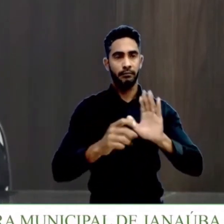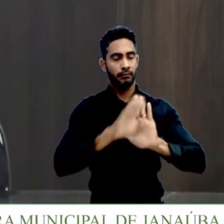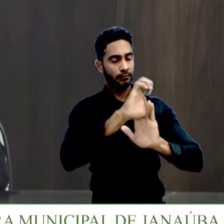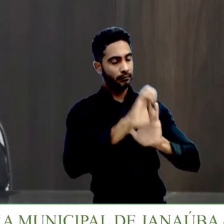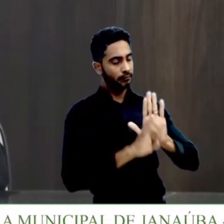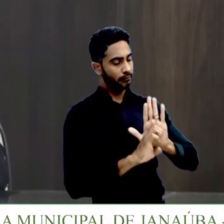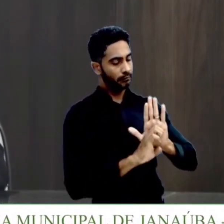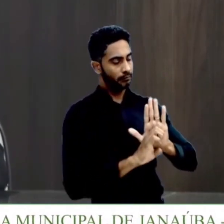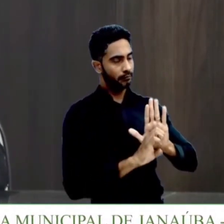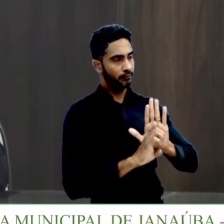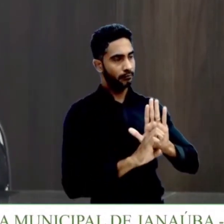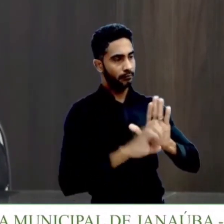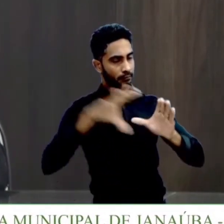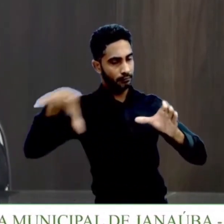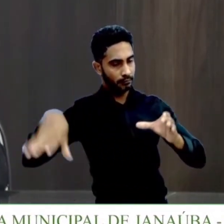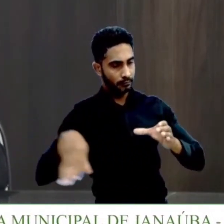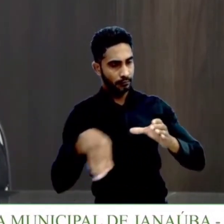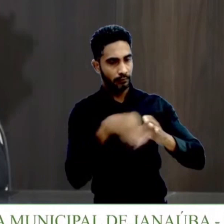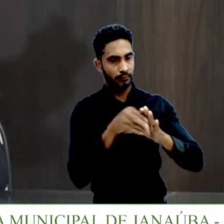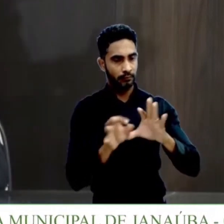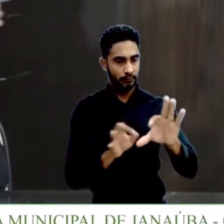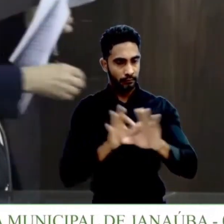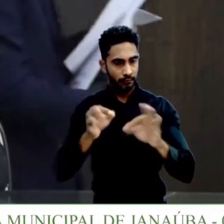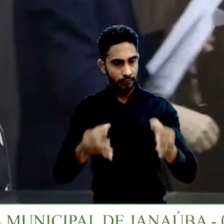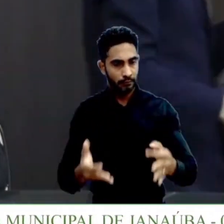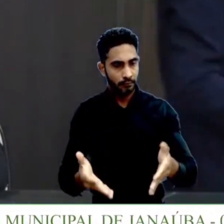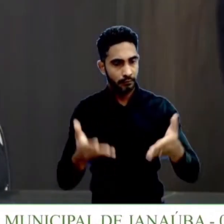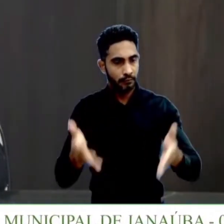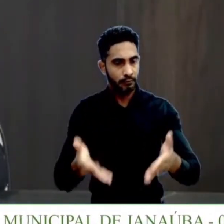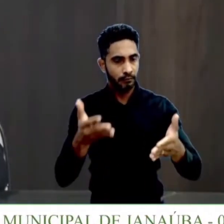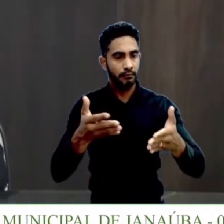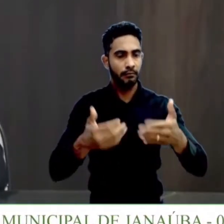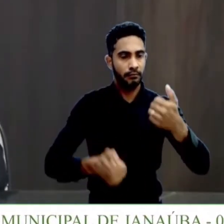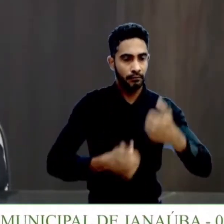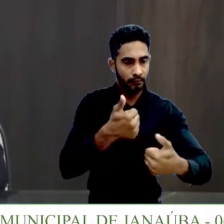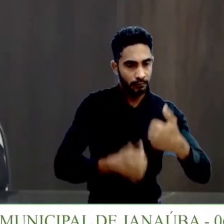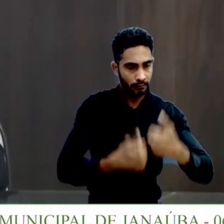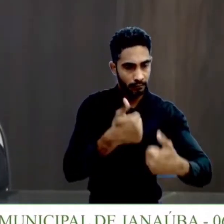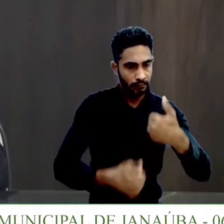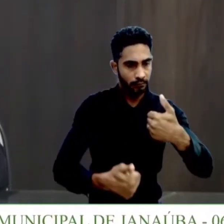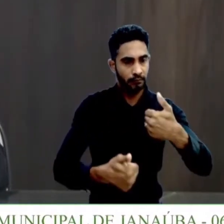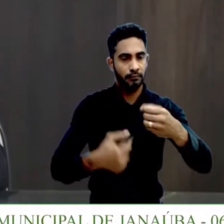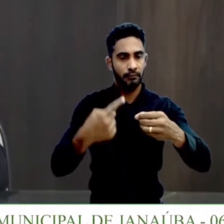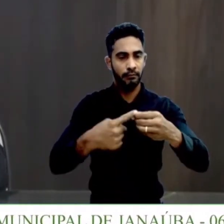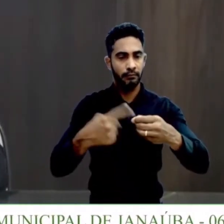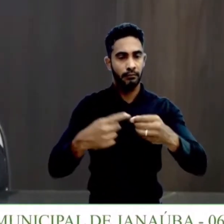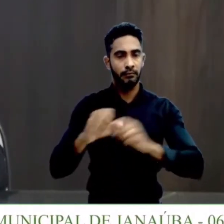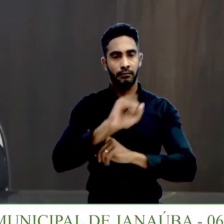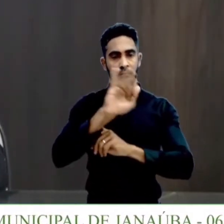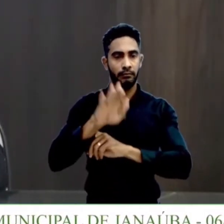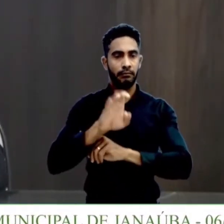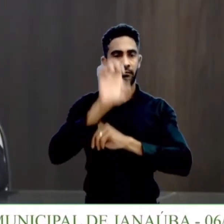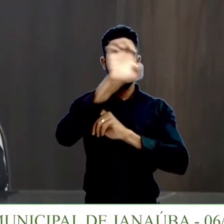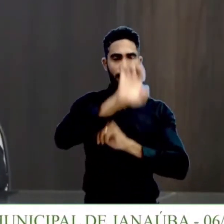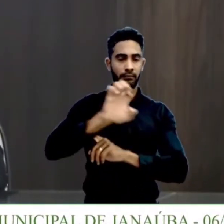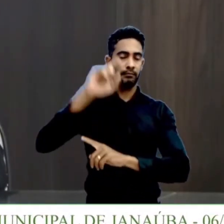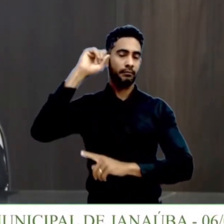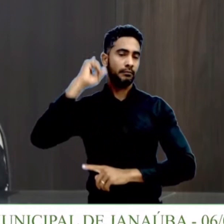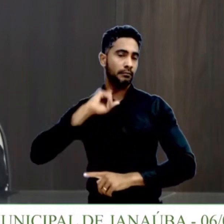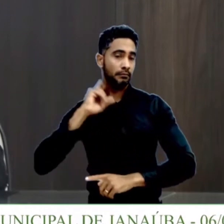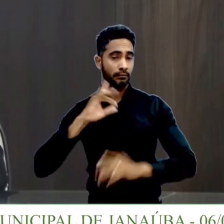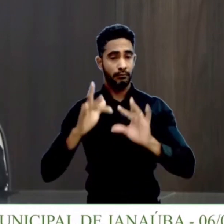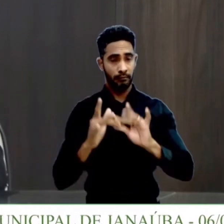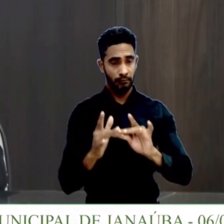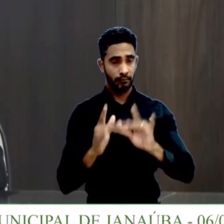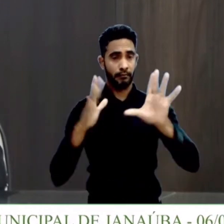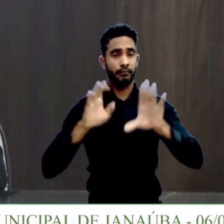ementa. Institui o Programa de Incentivo ao Esporte Amador no município de Janaúba, Estado de Minas Gerais, e autoriza